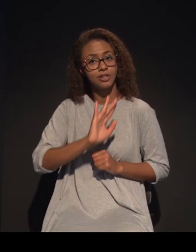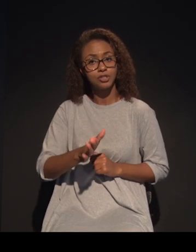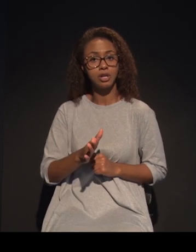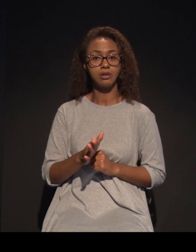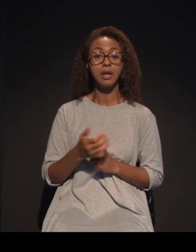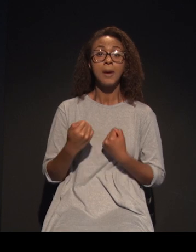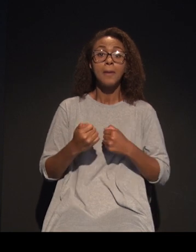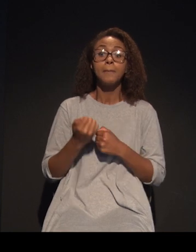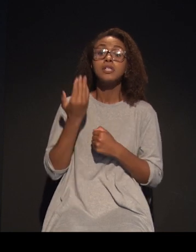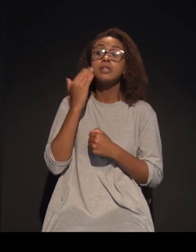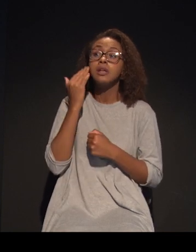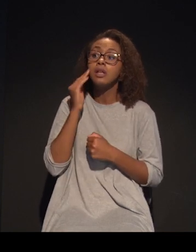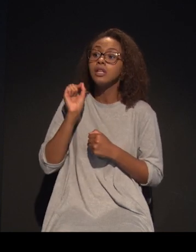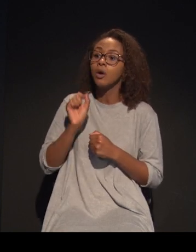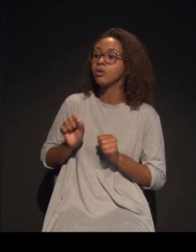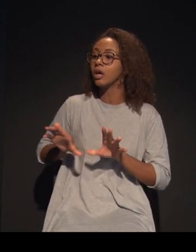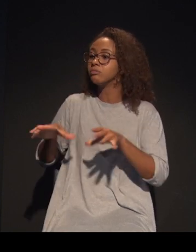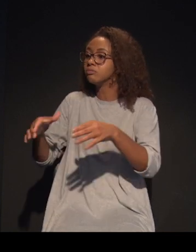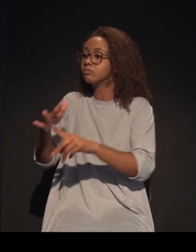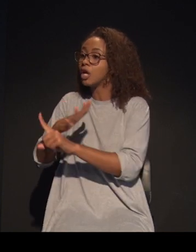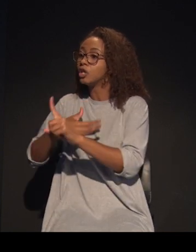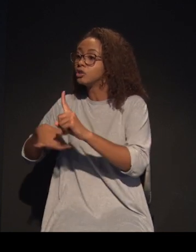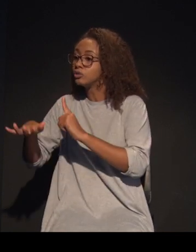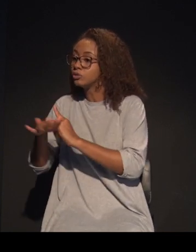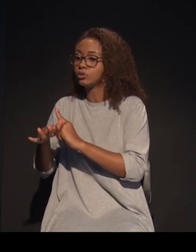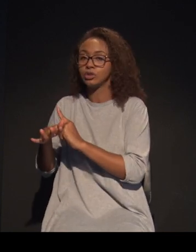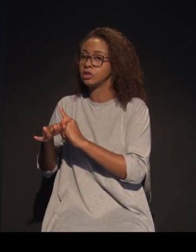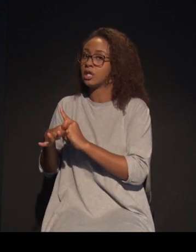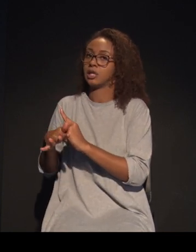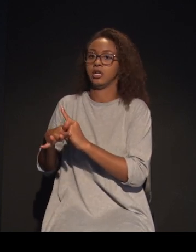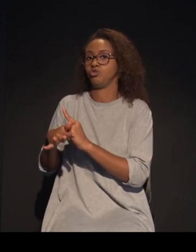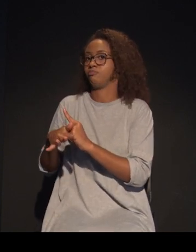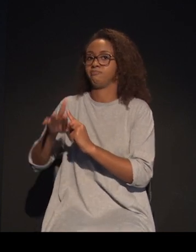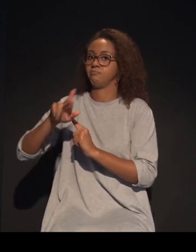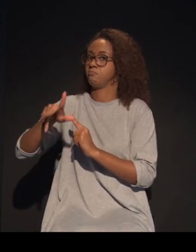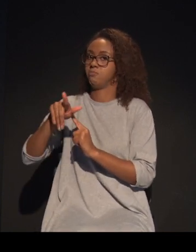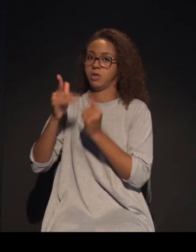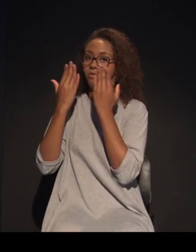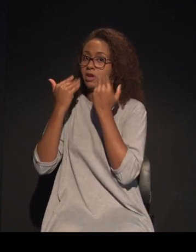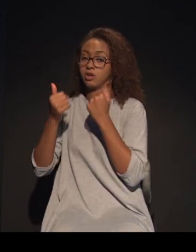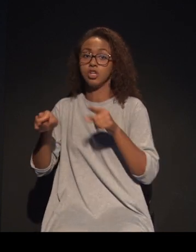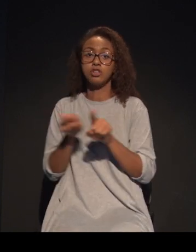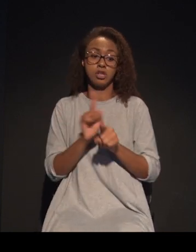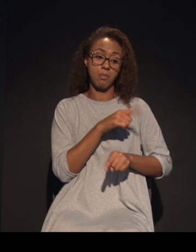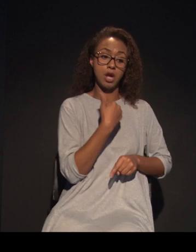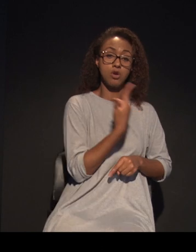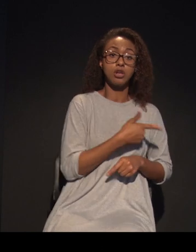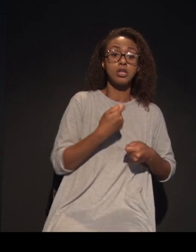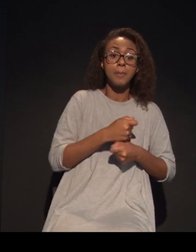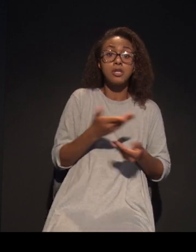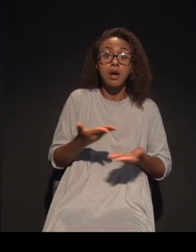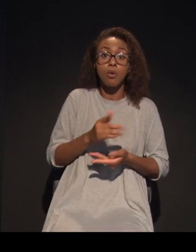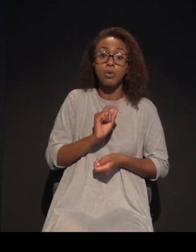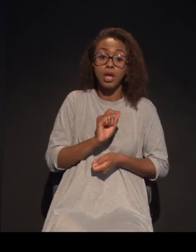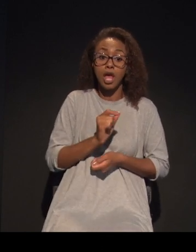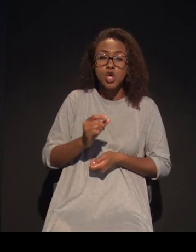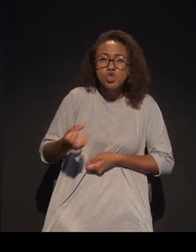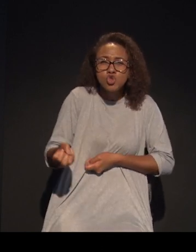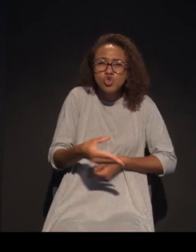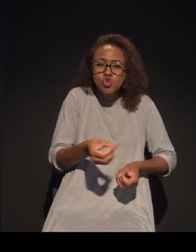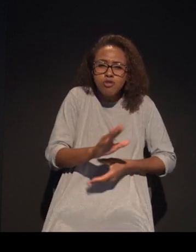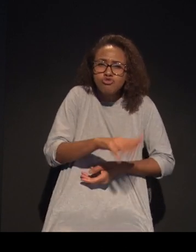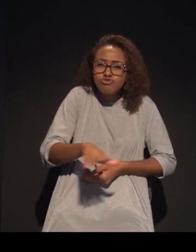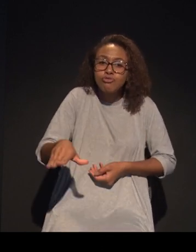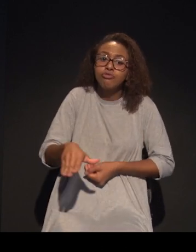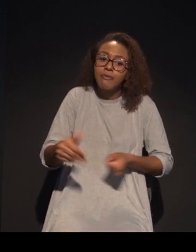mundo não indígena e o mundo a sociedade né então nós temos que valorizar e incentivar essa nova geração porque o